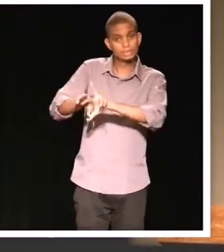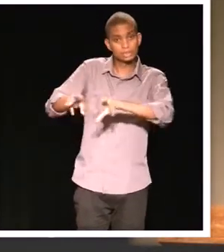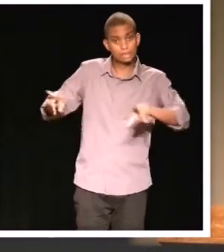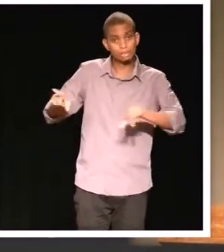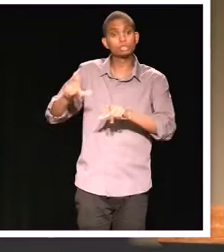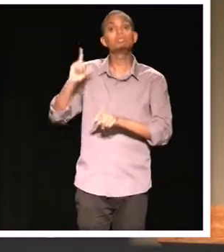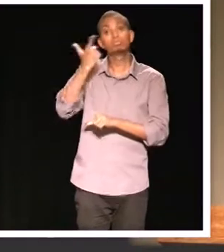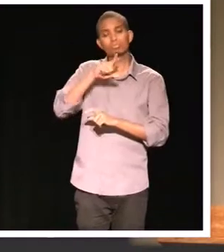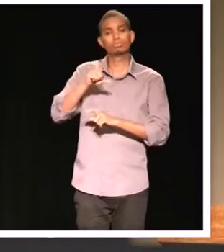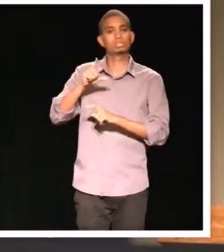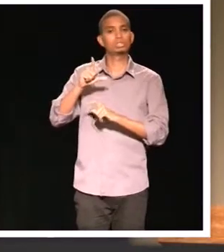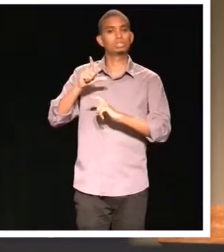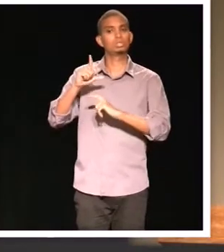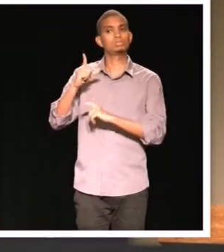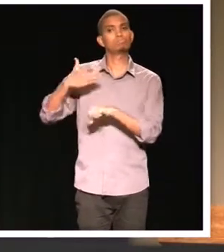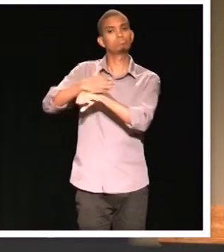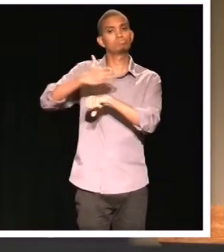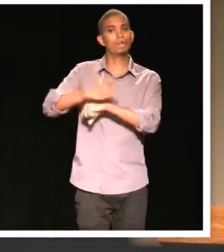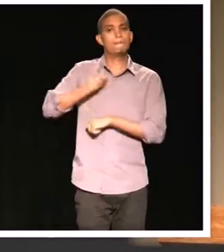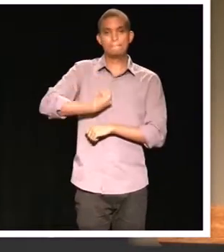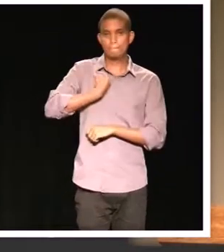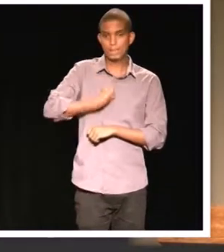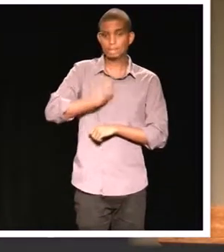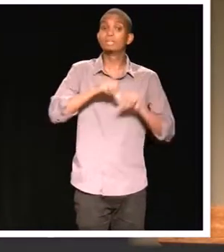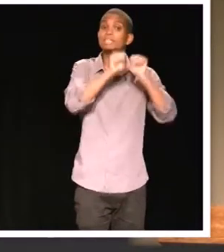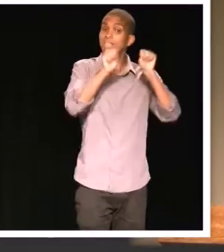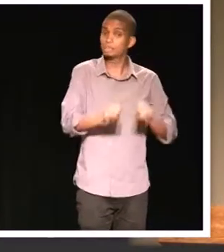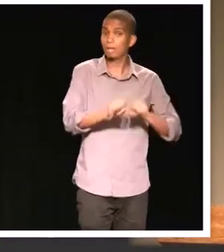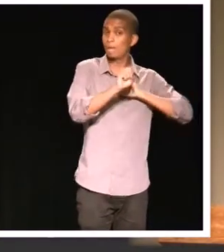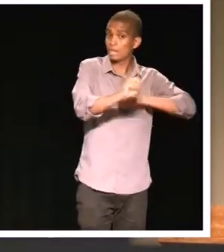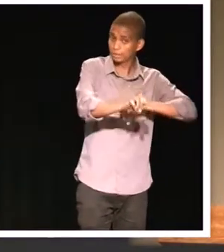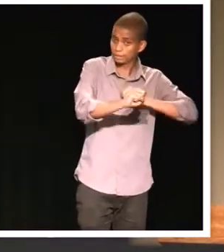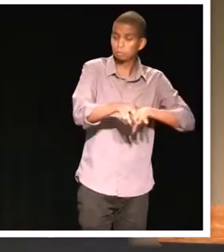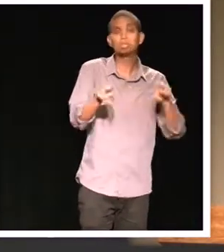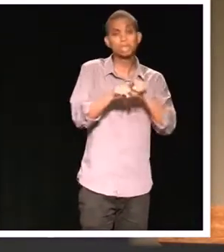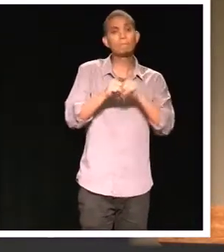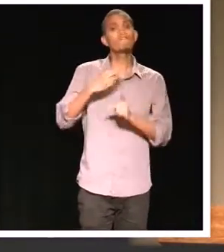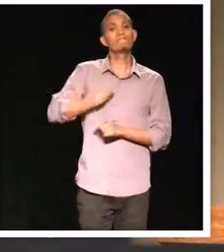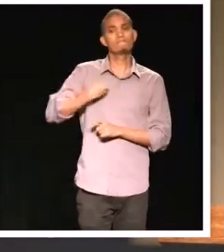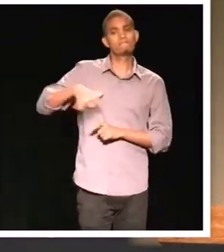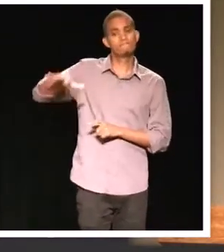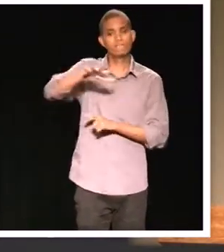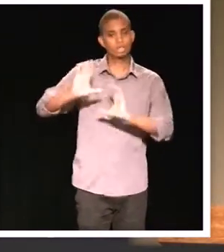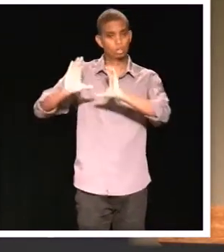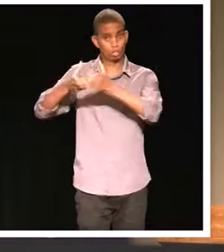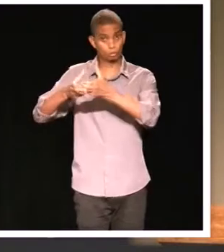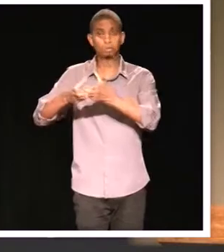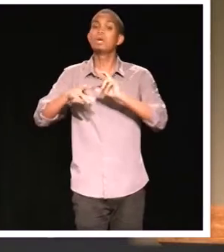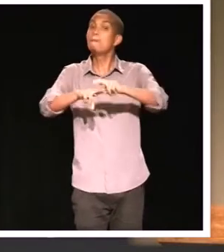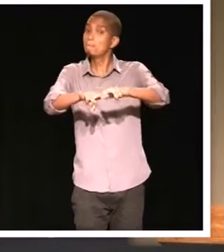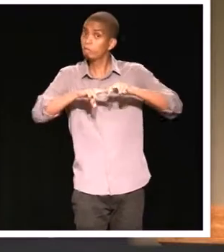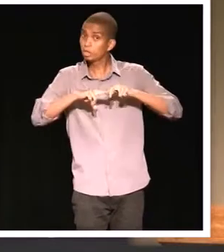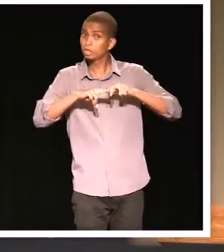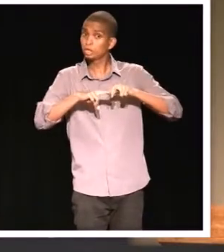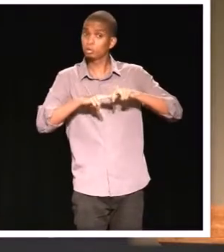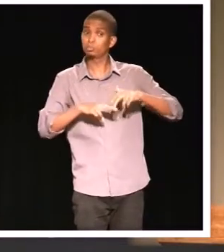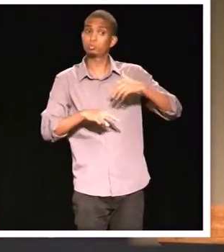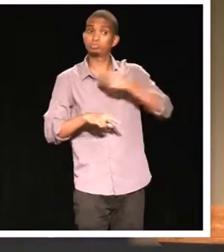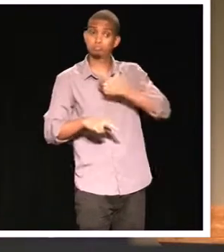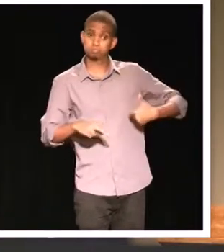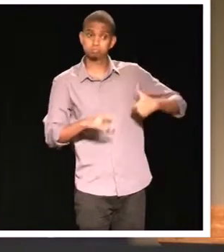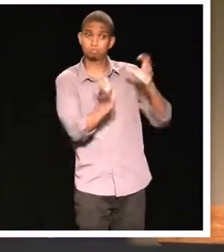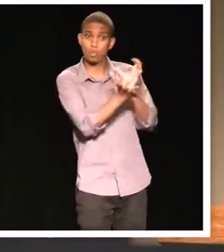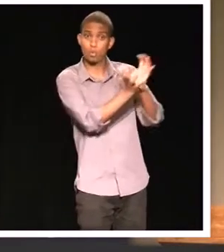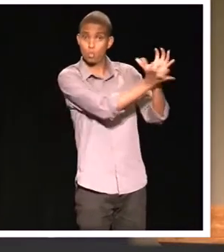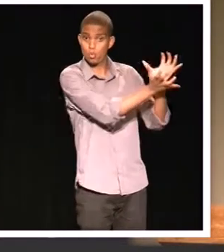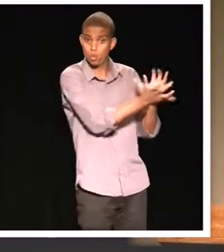sua plena e igual participação no sistema de ensino e na vida em comunidade. Para tanto, os Estados partes